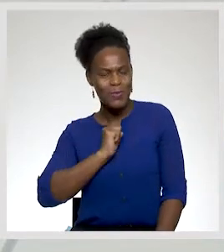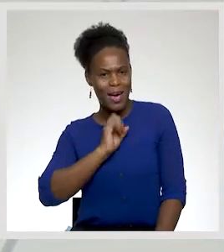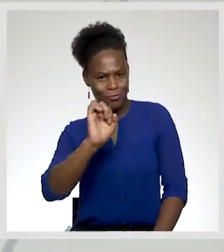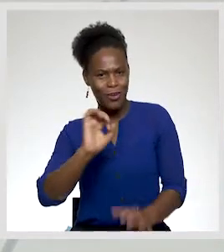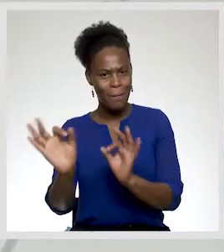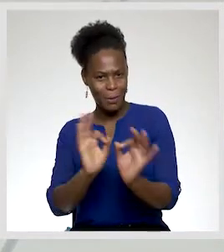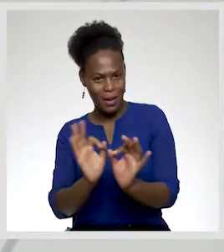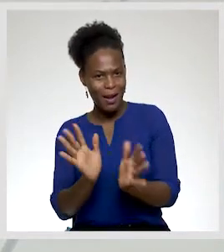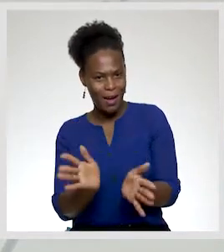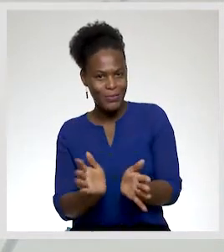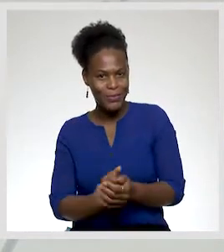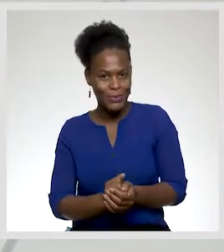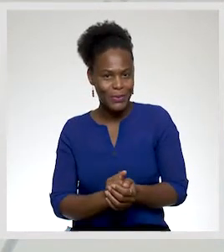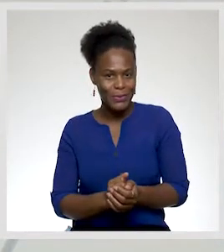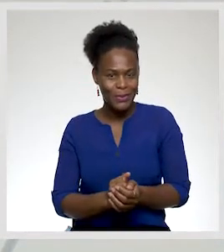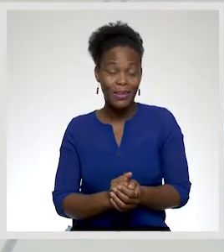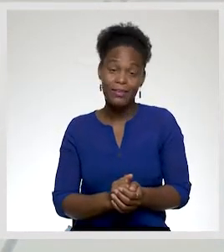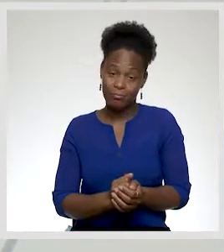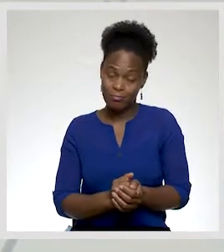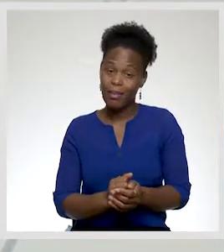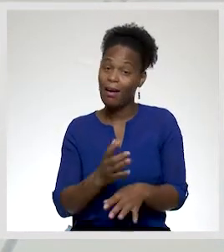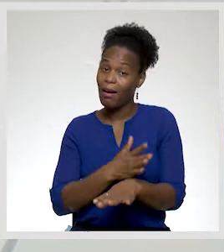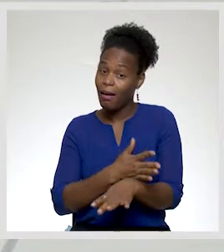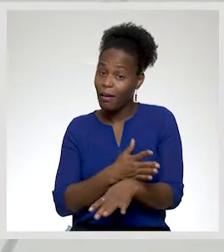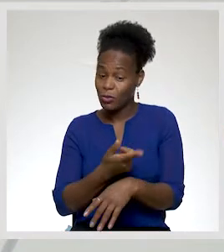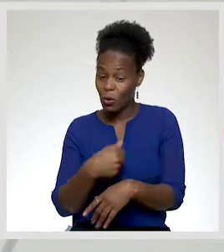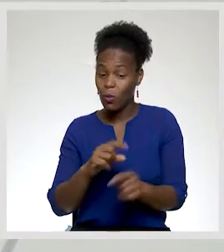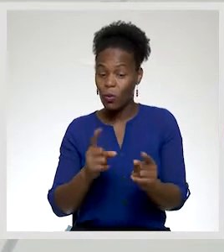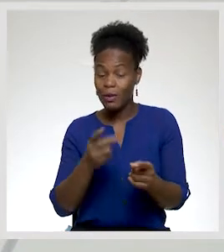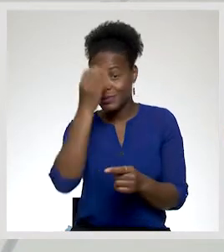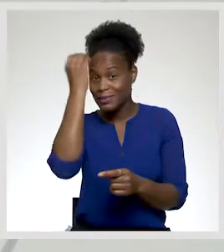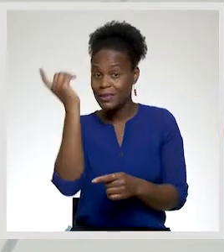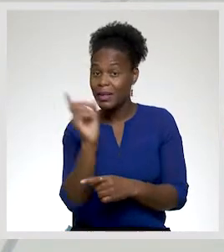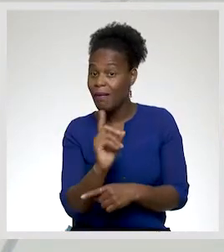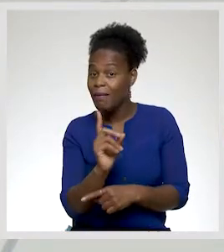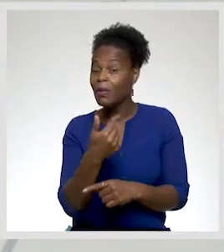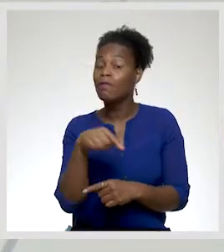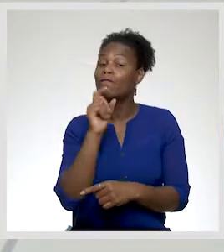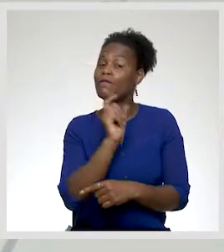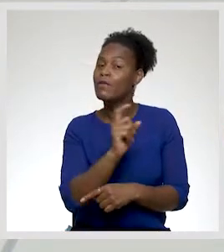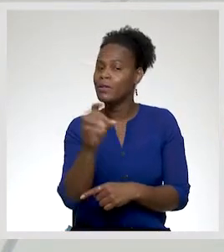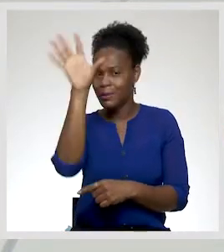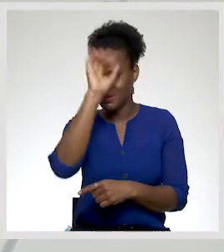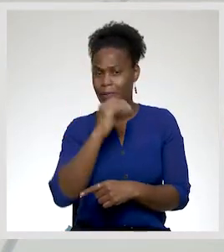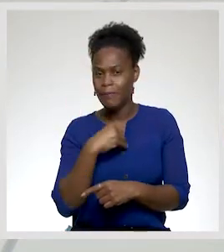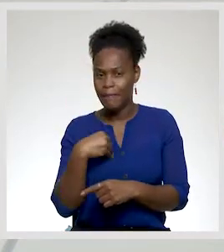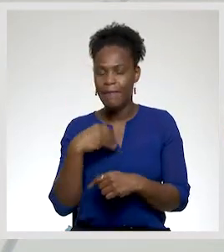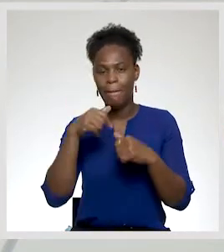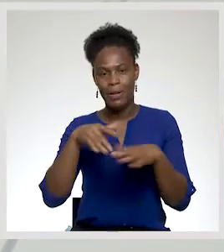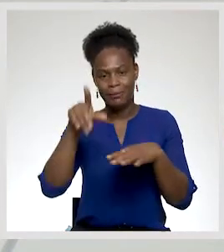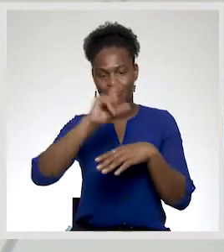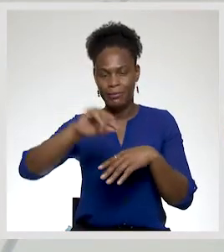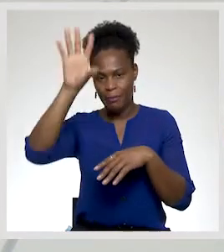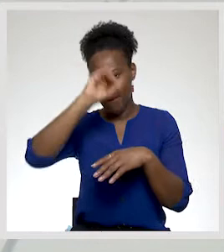estão preparados? E, antes de começar, não se esqueçam, temos a recomendação do Ministério da Saúde